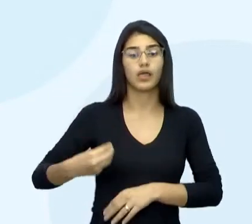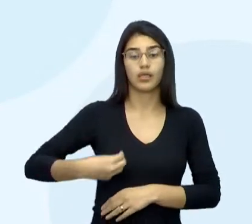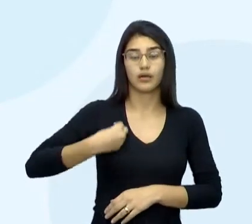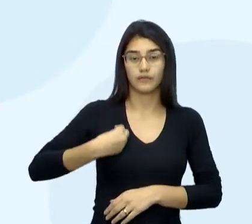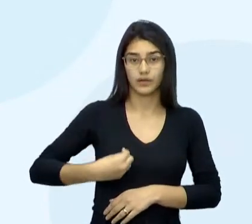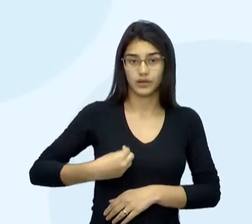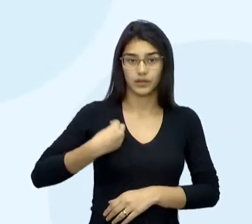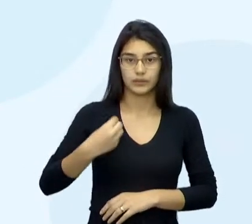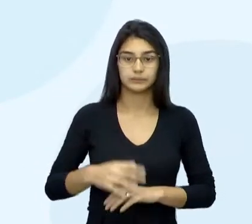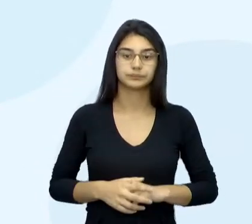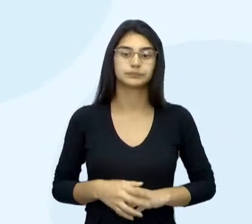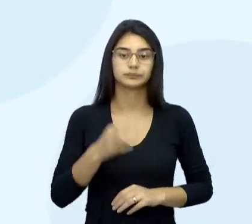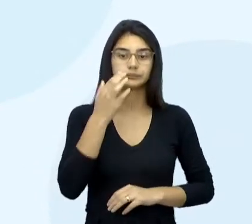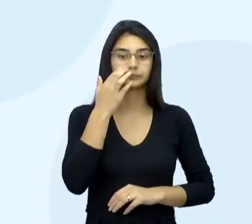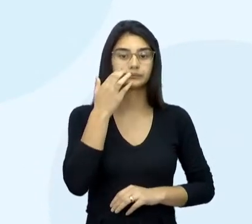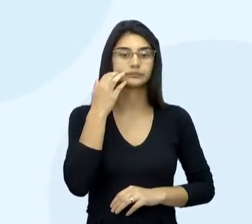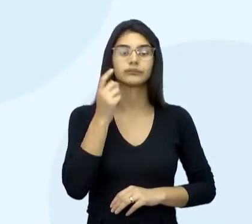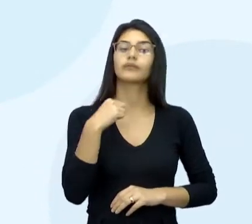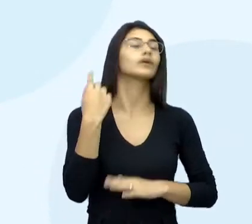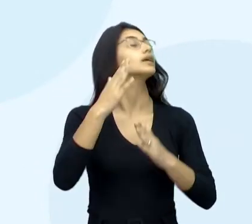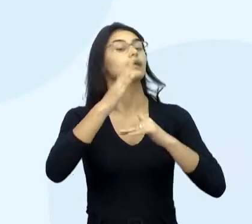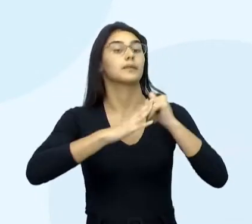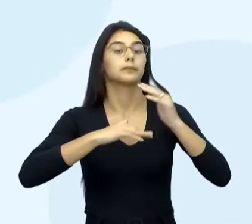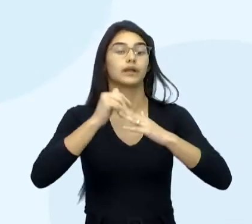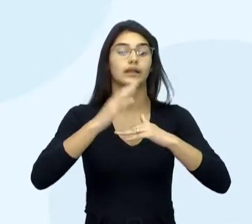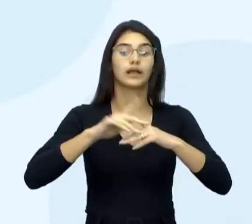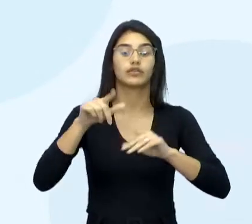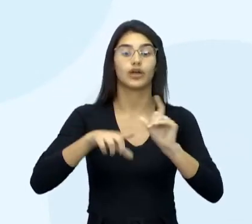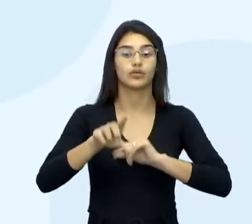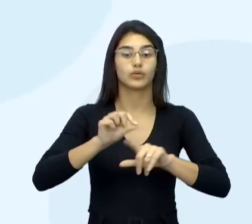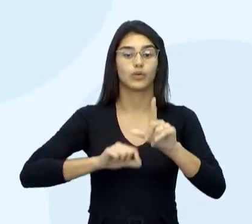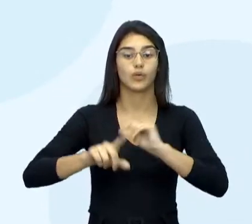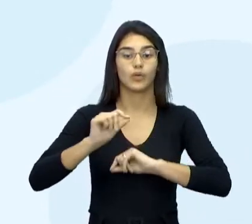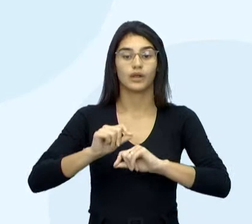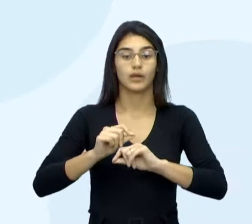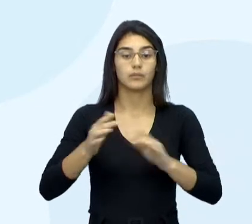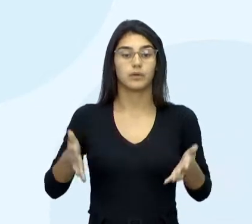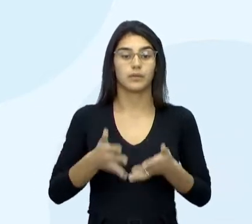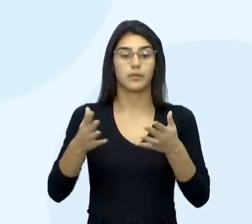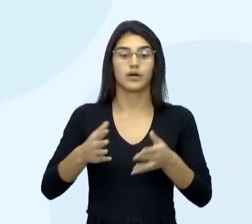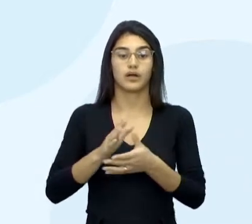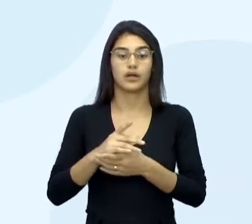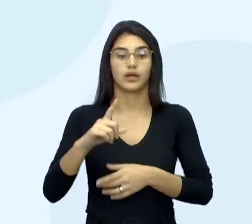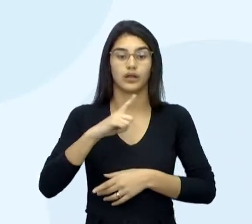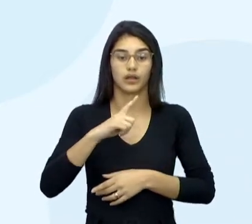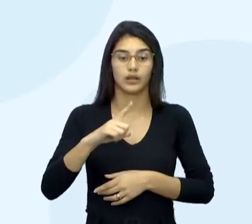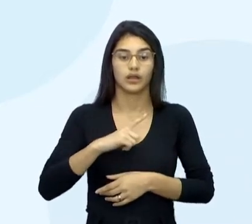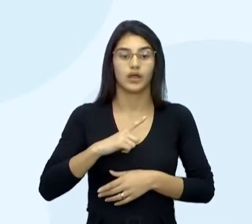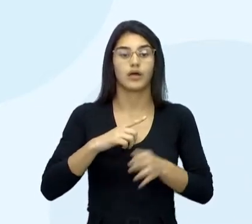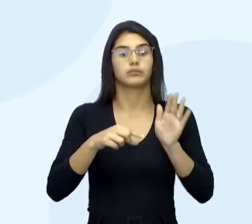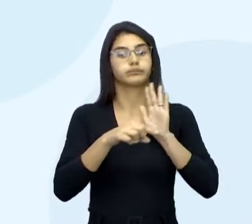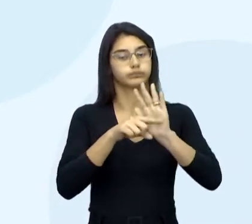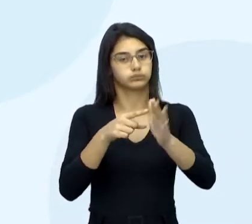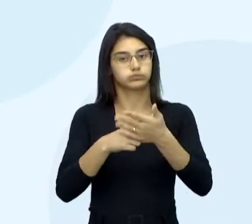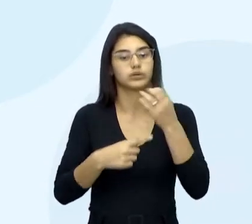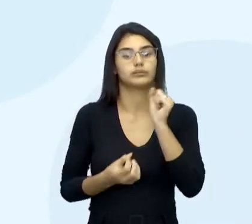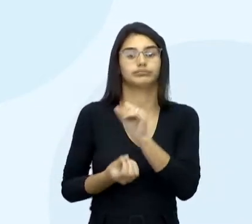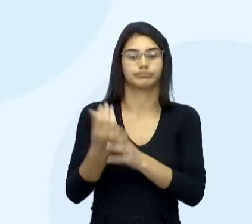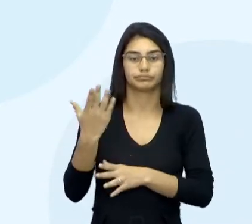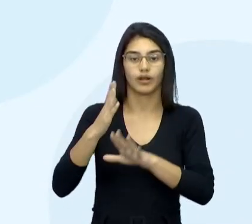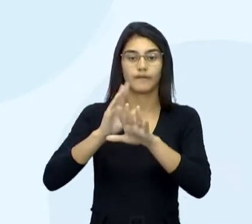vida, né? A nossa habilidade hoje é selecionar e mobilizar intencionalmente recursos